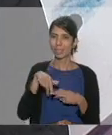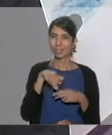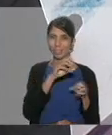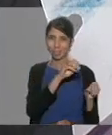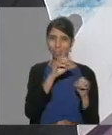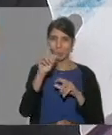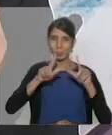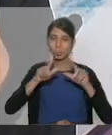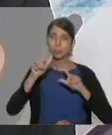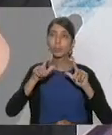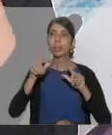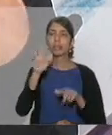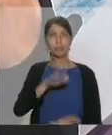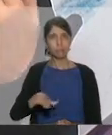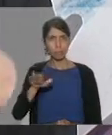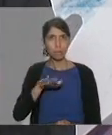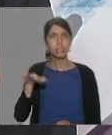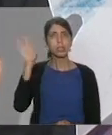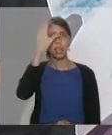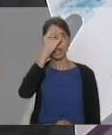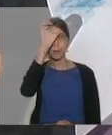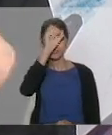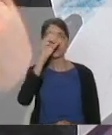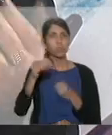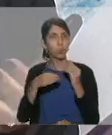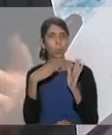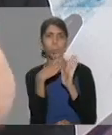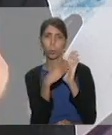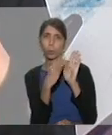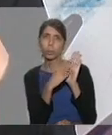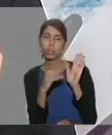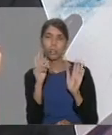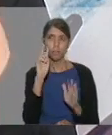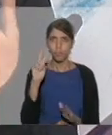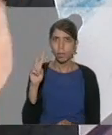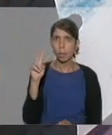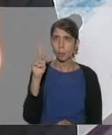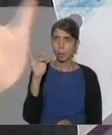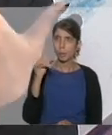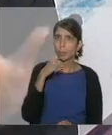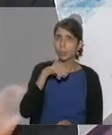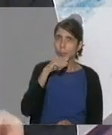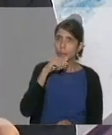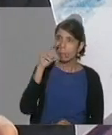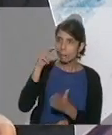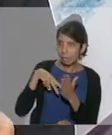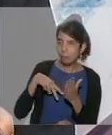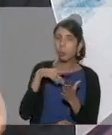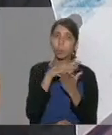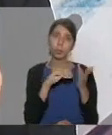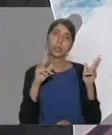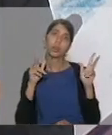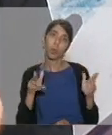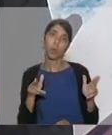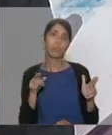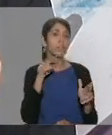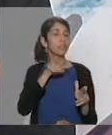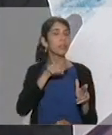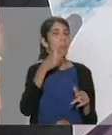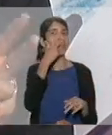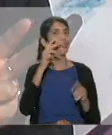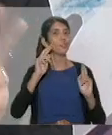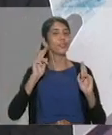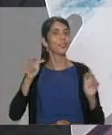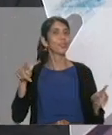aqui no Educação, assim, que a criança aprende muito pelo modelo, vendo o pai e a mãe lerem, ela também começa a ler, né? Com você foi uma